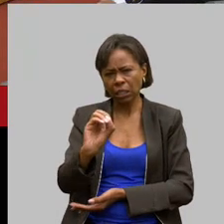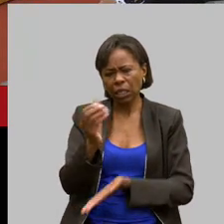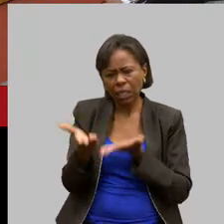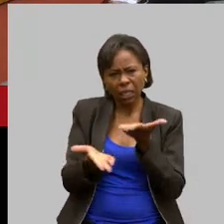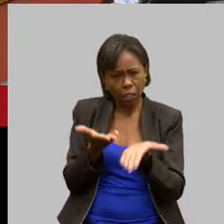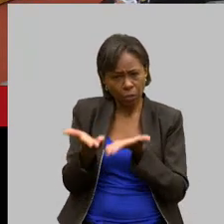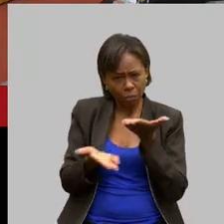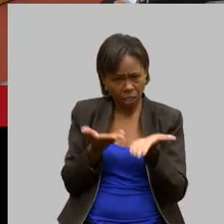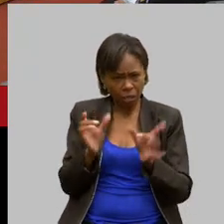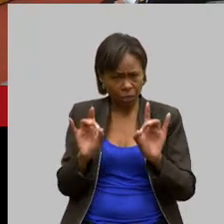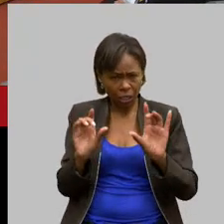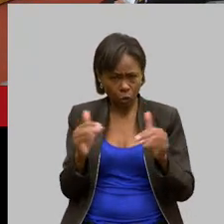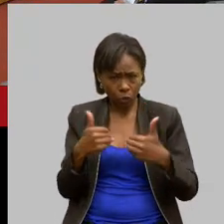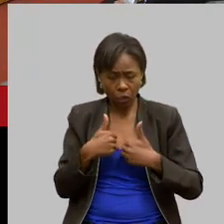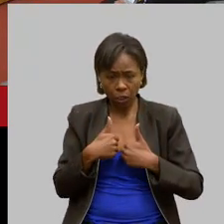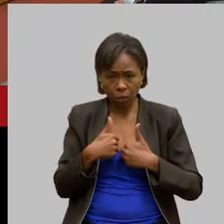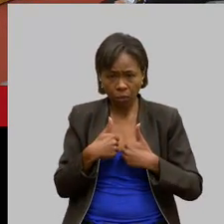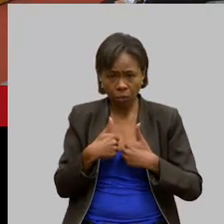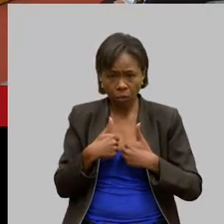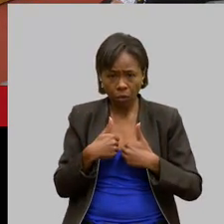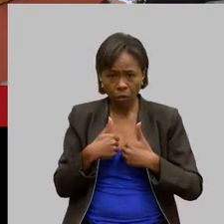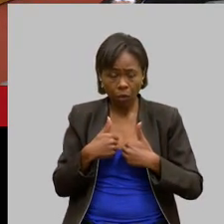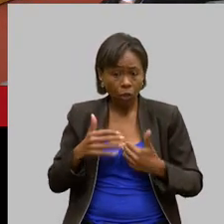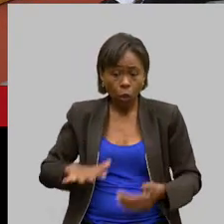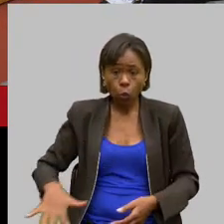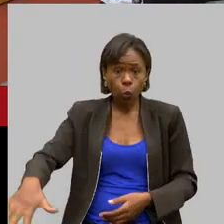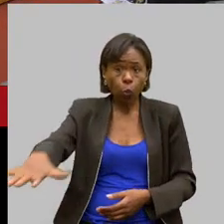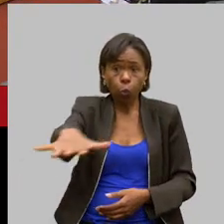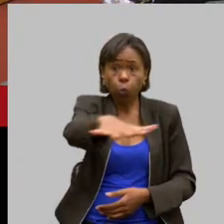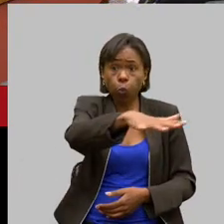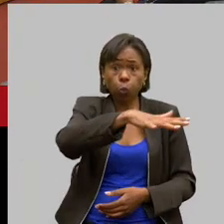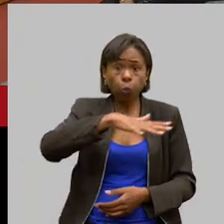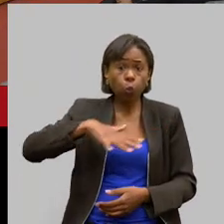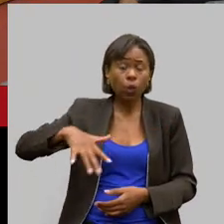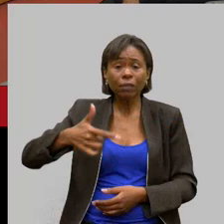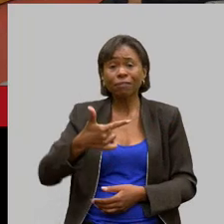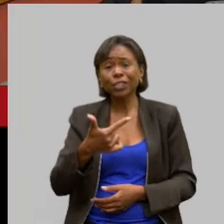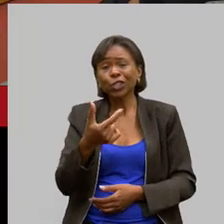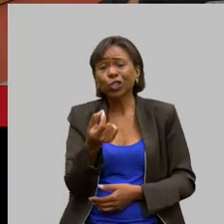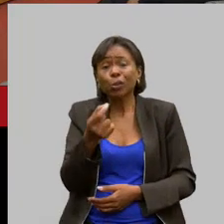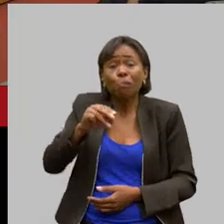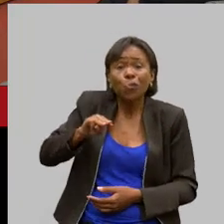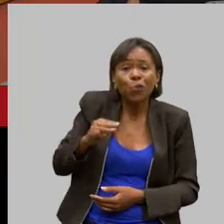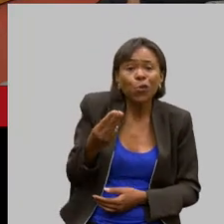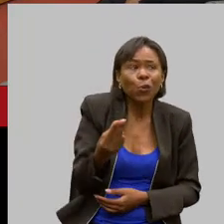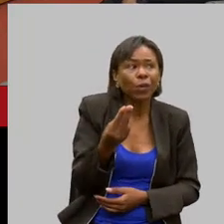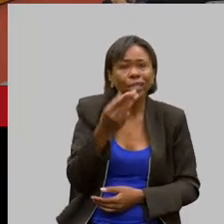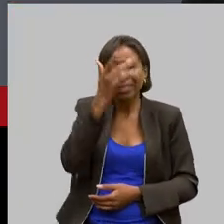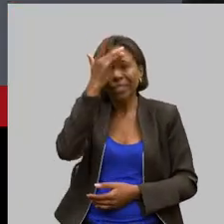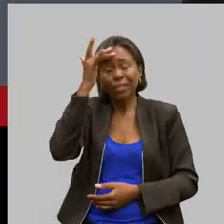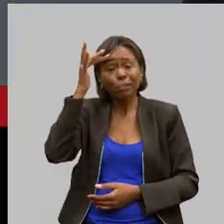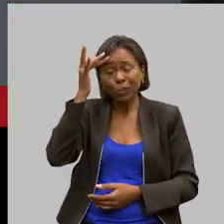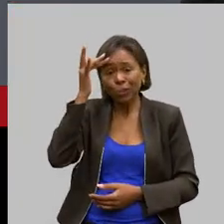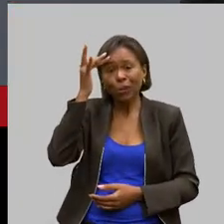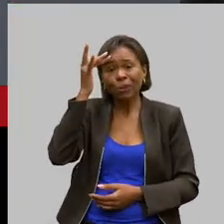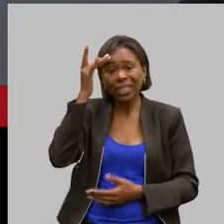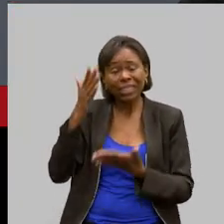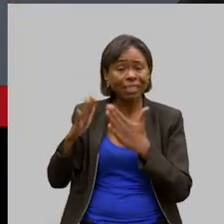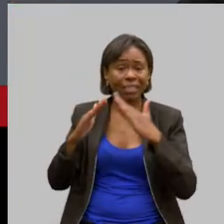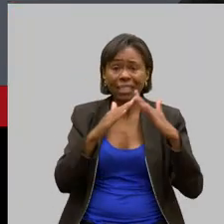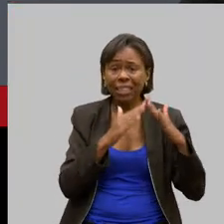atendimento de autismo espalhados por uma população de 20 milhões 500 habitantes e 853